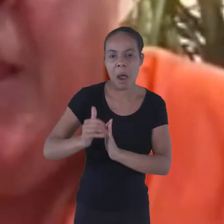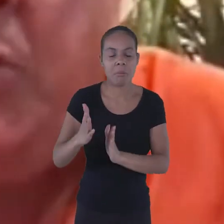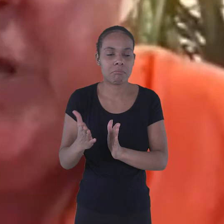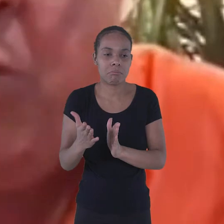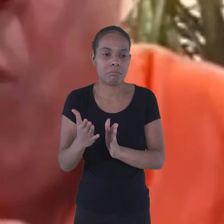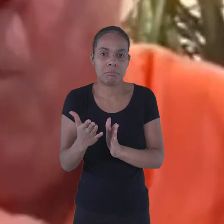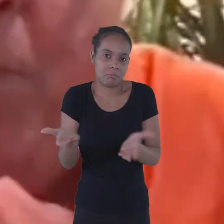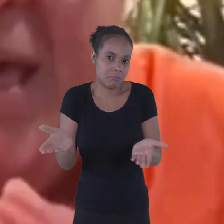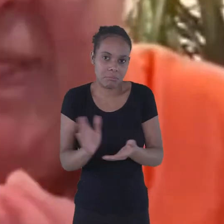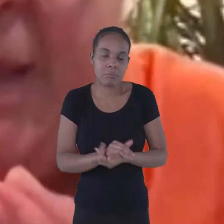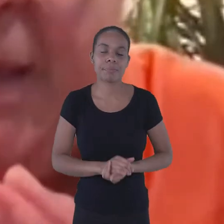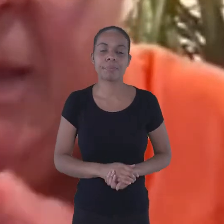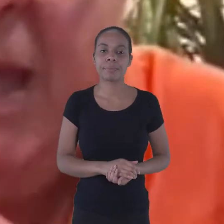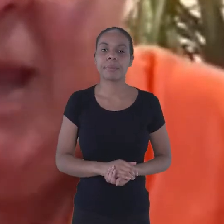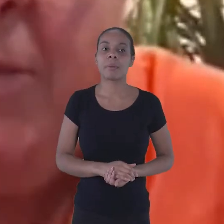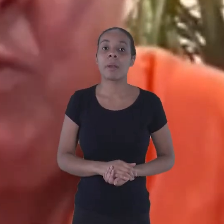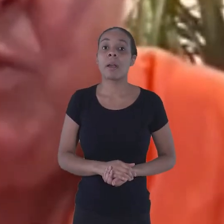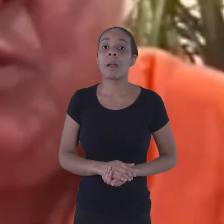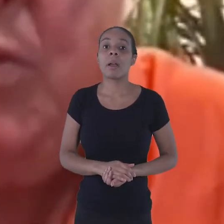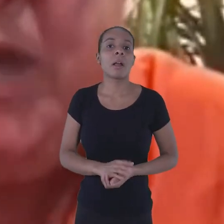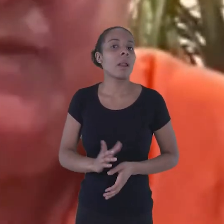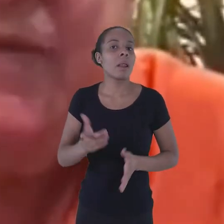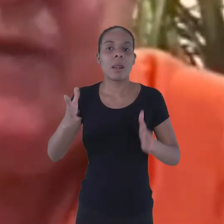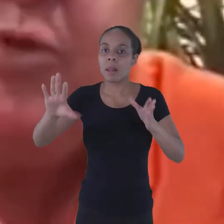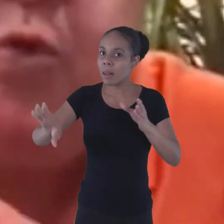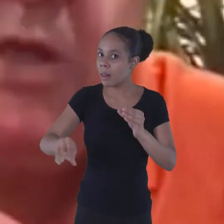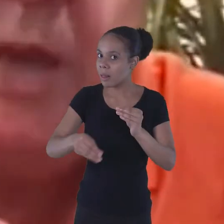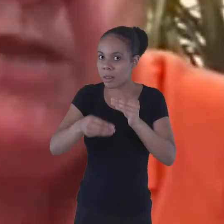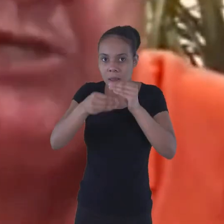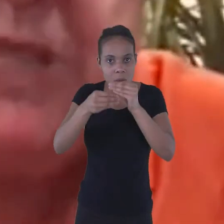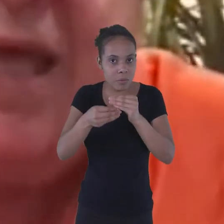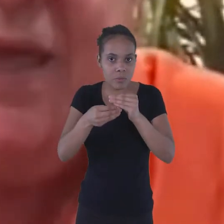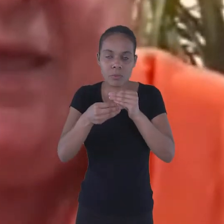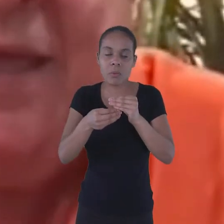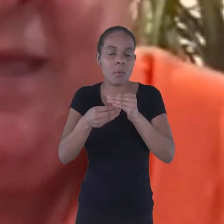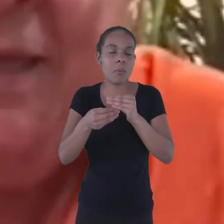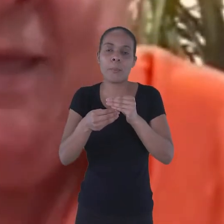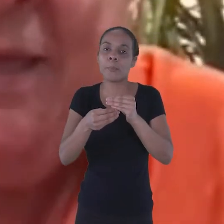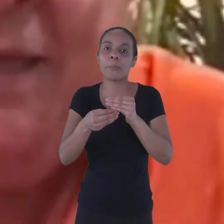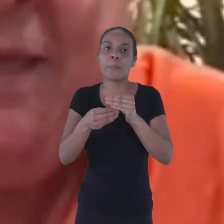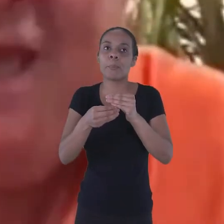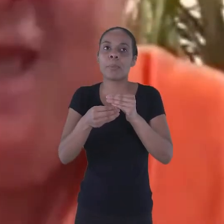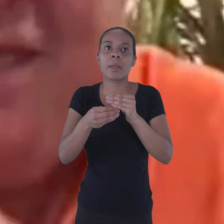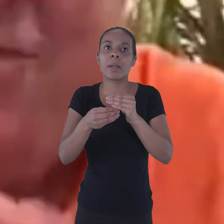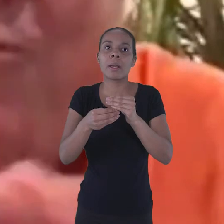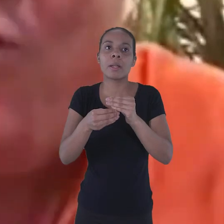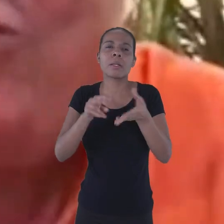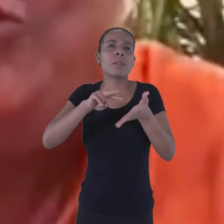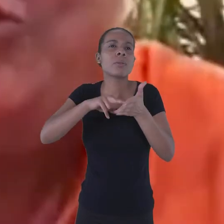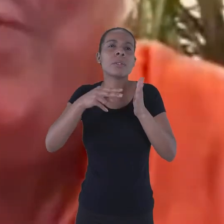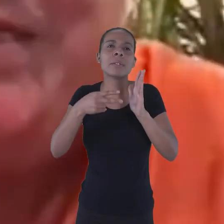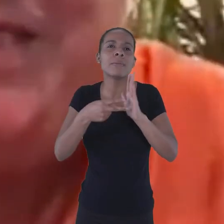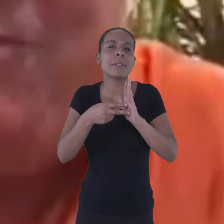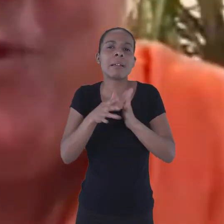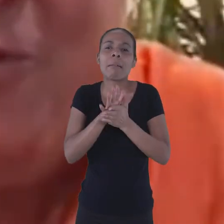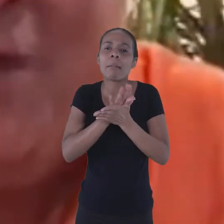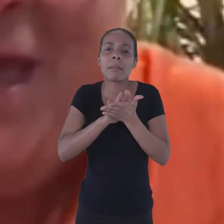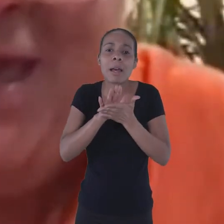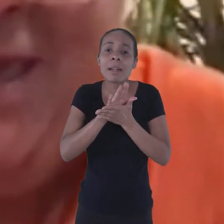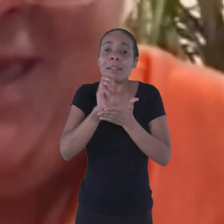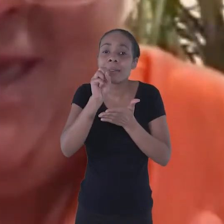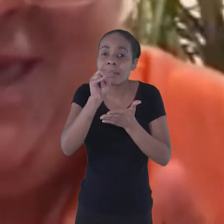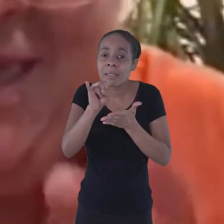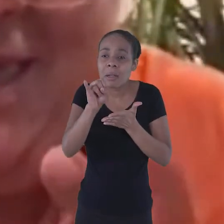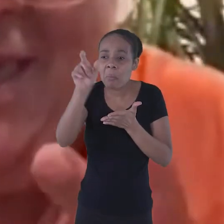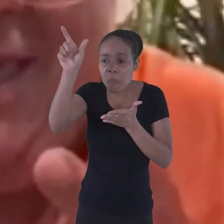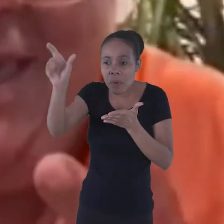ela não se completa, ela não quer dizer absolutamente nada se ela não for consumida por alguém.